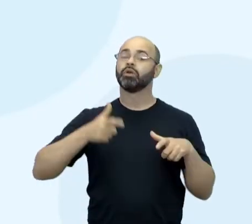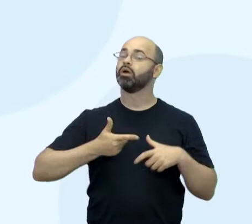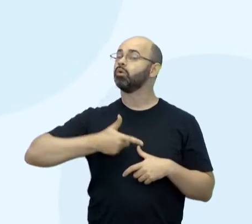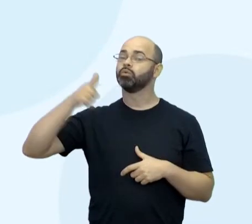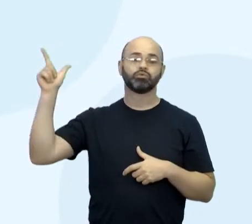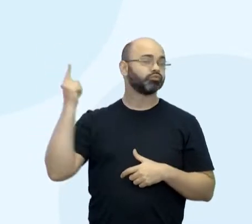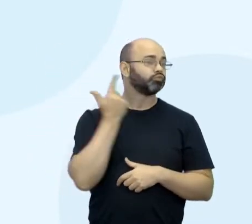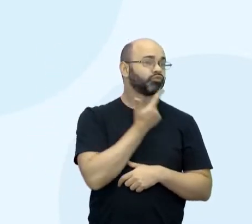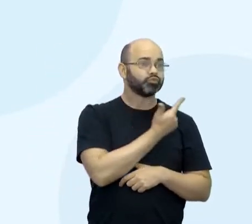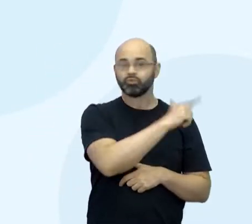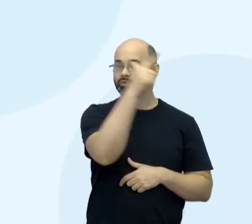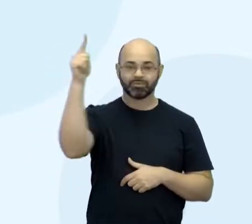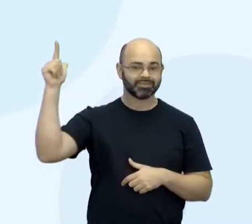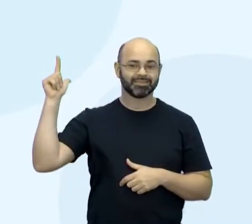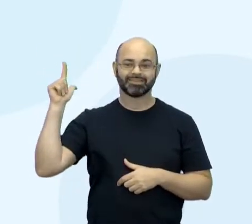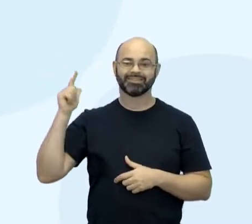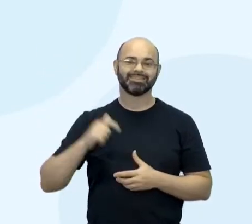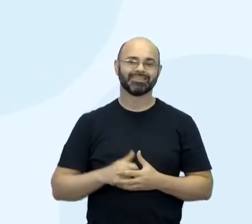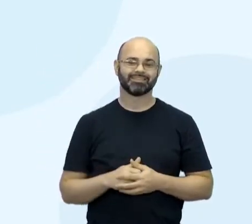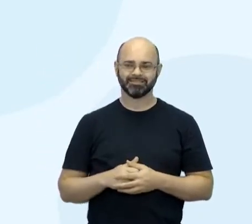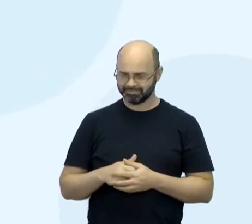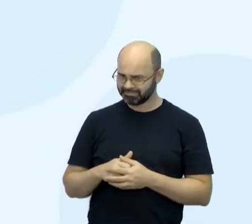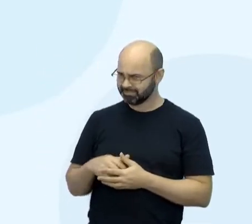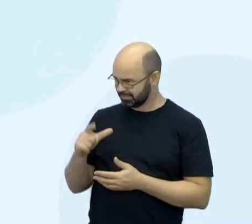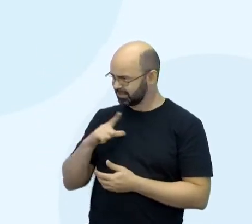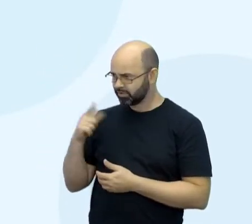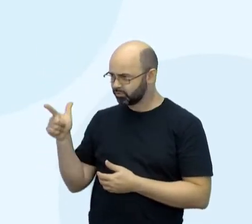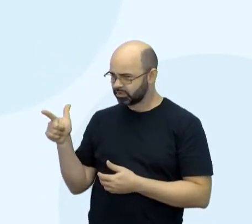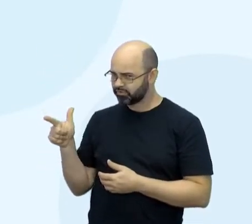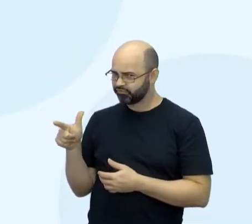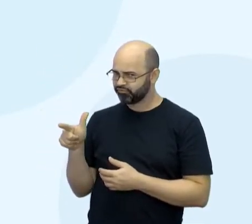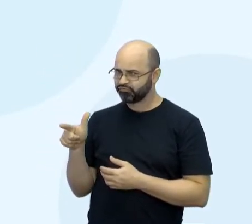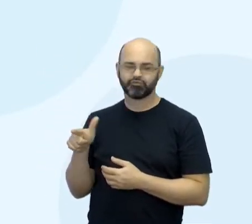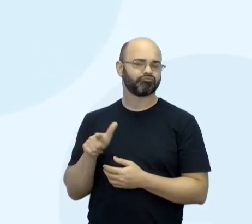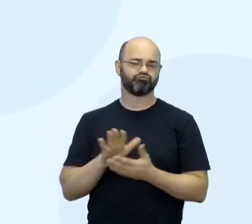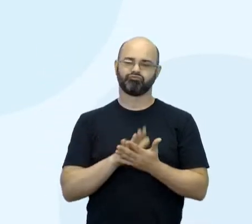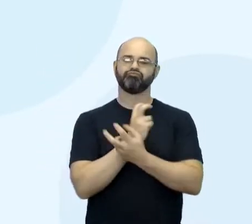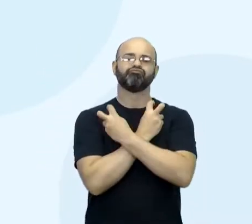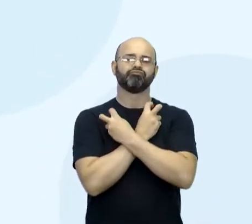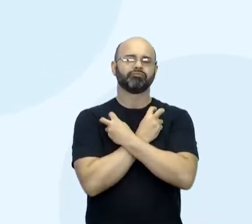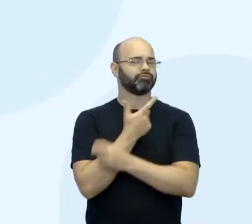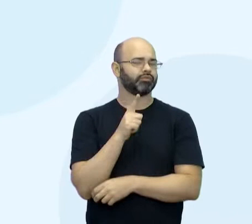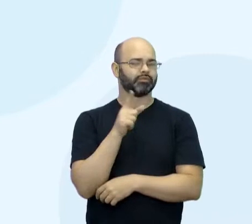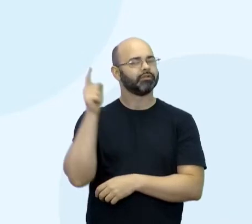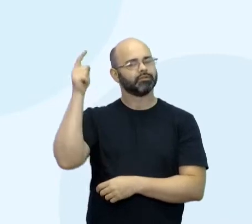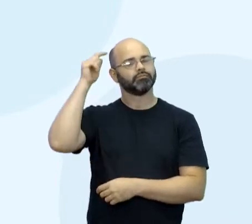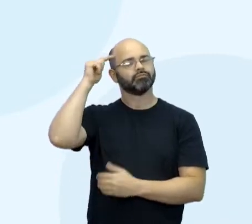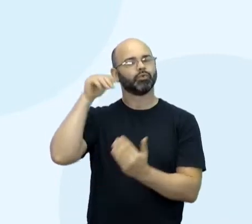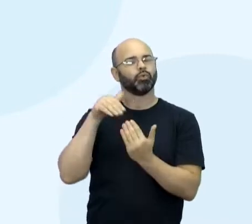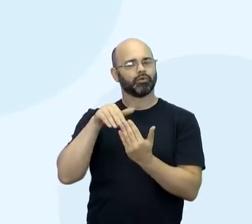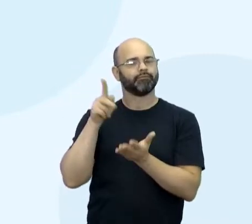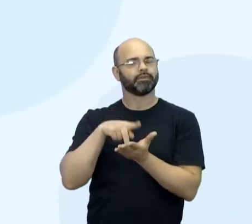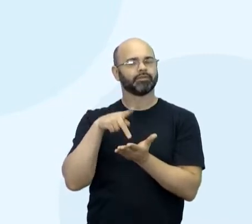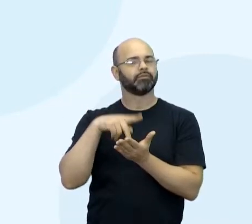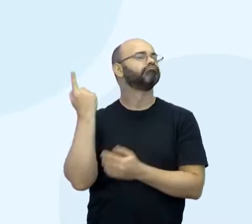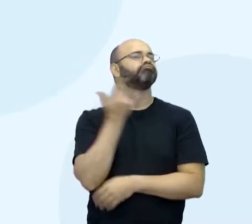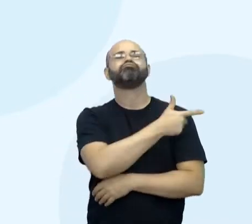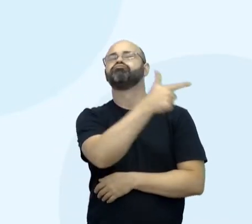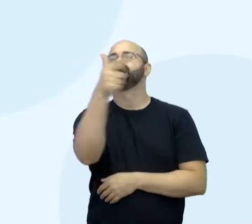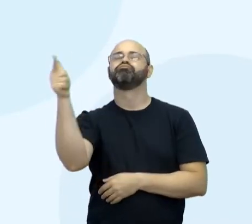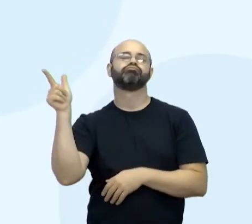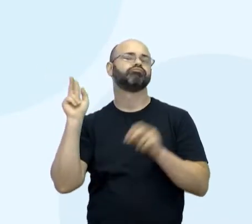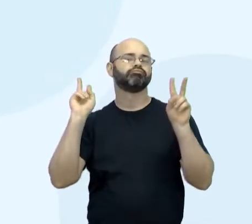Não tem. Tem ou não tem, Gibalina? Não tem. Tem algum livro sobre isso? Não vai achar. Você não vai achar um livro que fala sobre